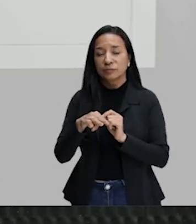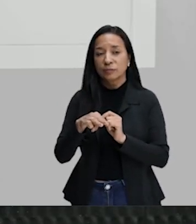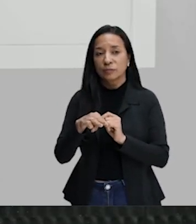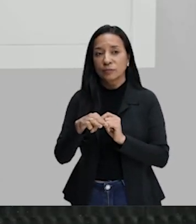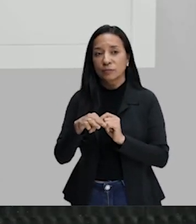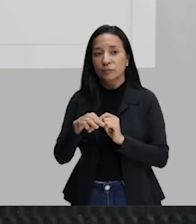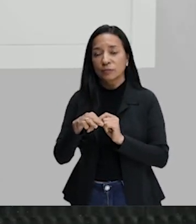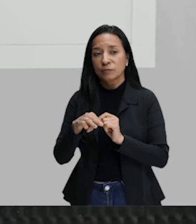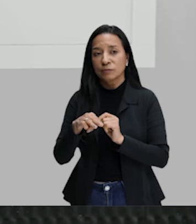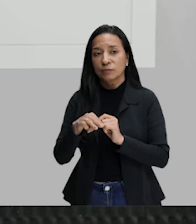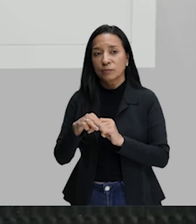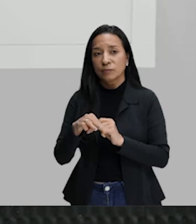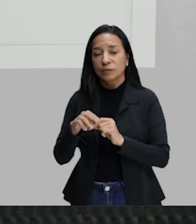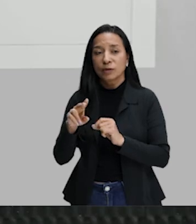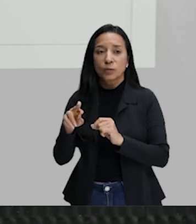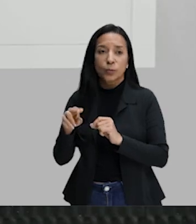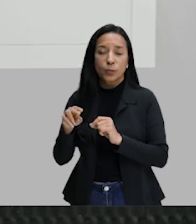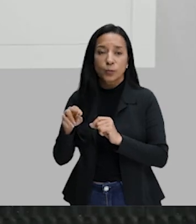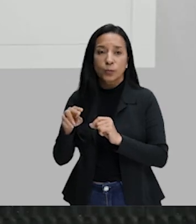velocidade,